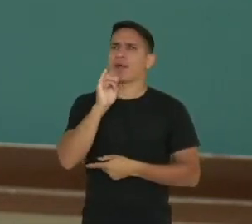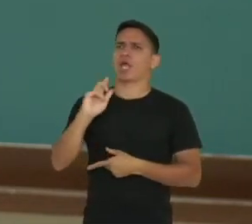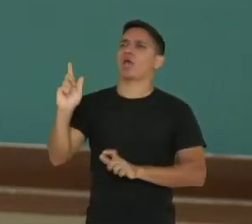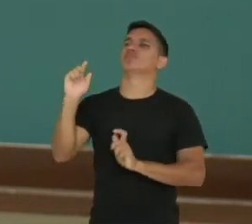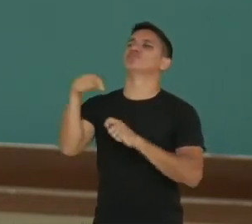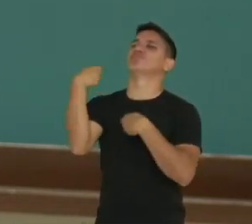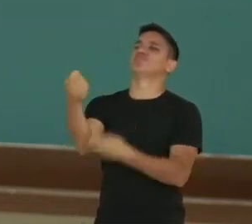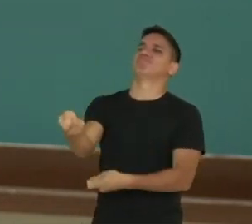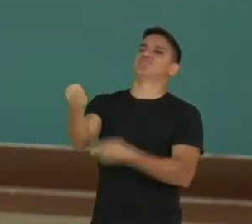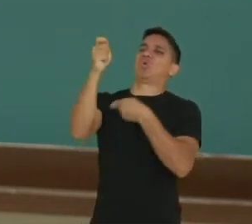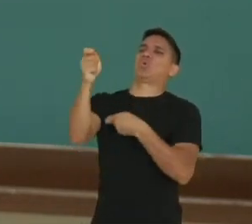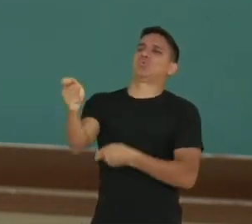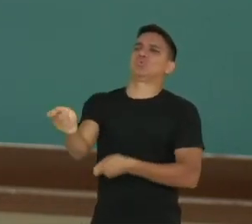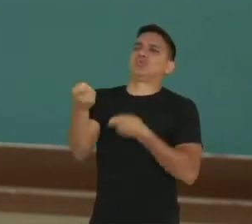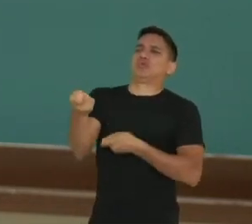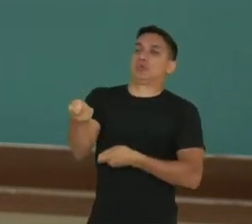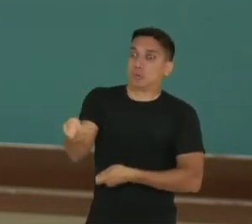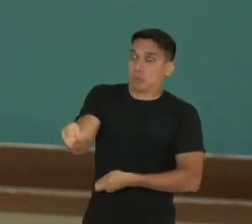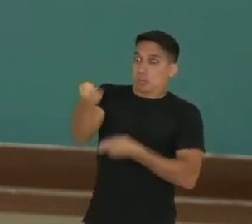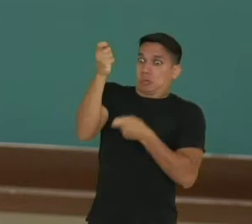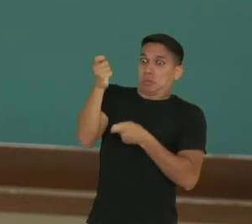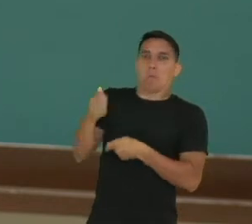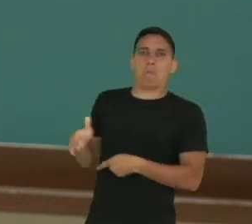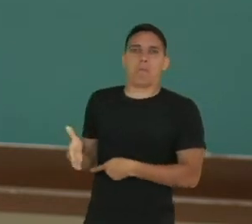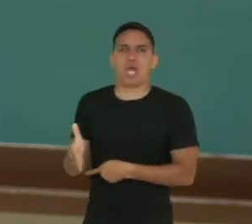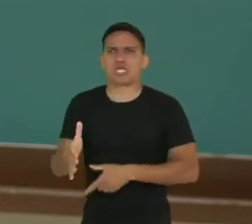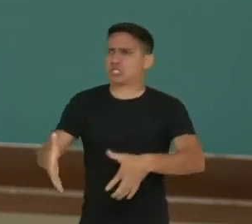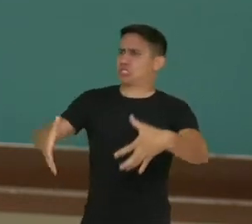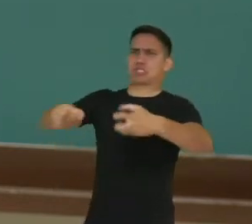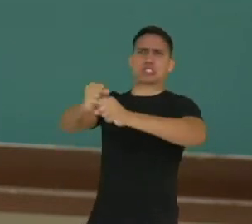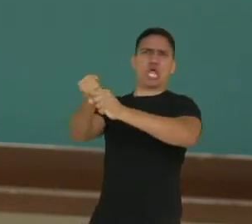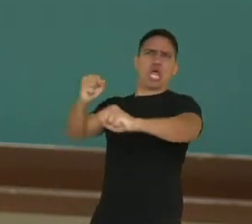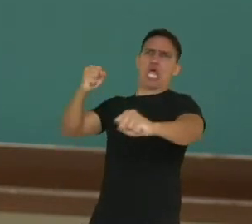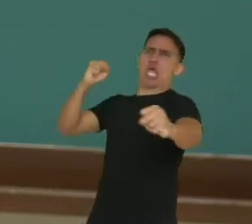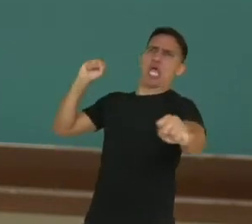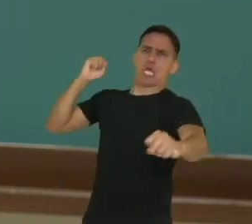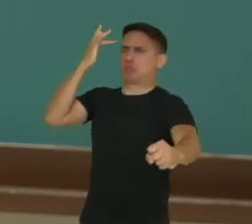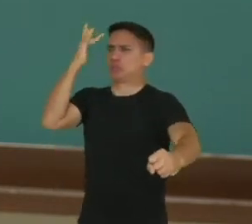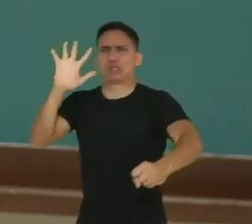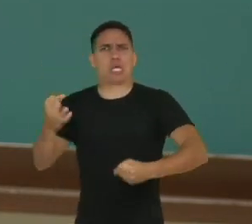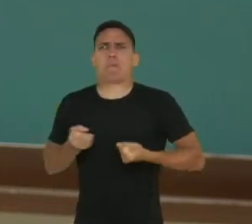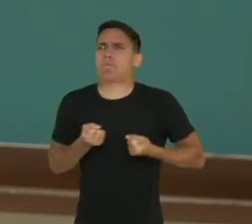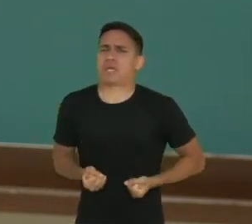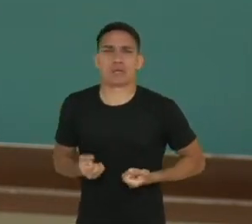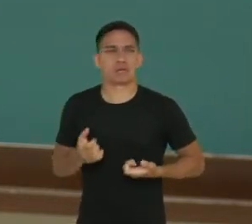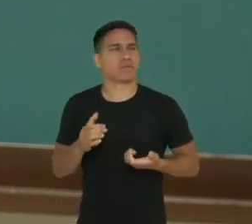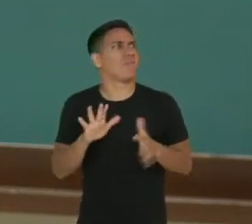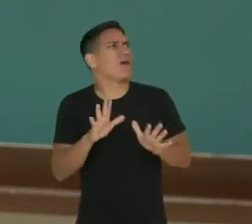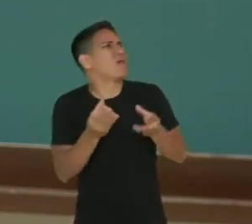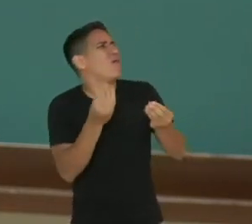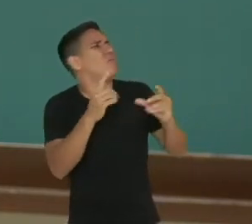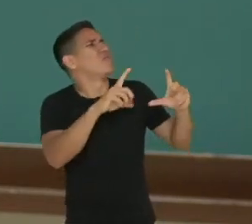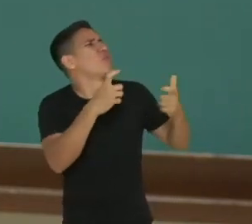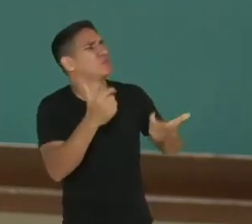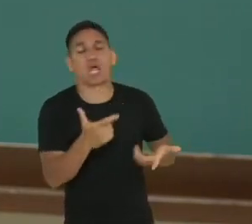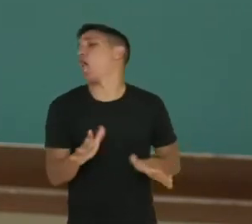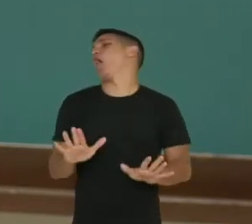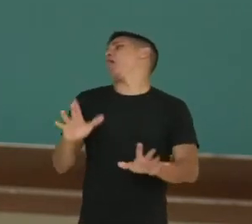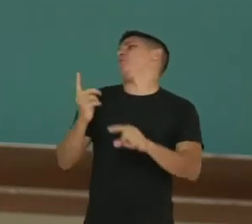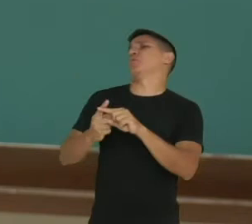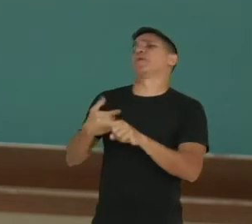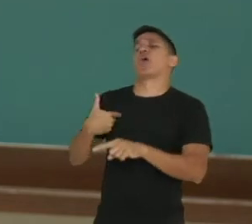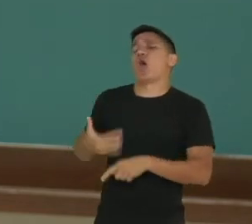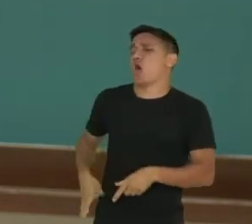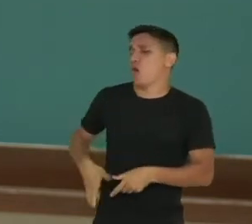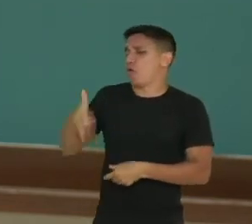peixe desse tamanho, pesava não sei quantos quilos, mas como que você não tem foto? É que eu não estava com o